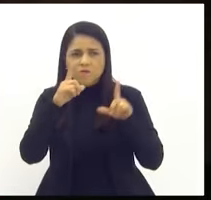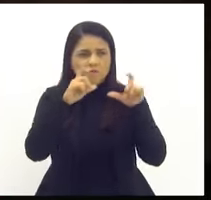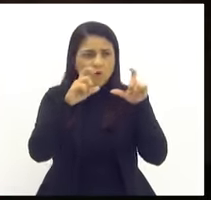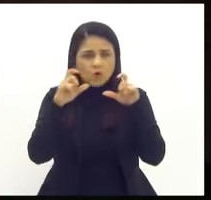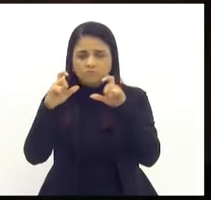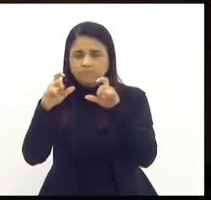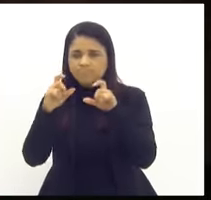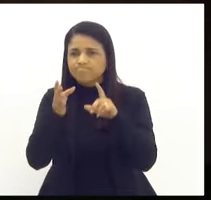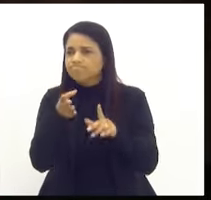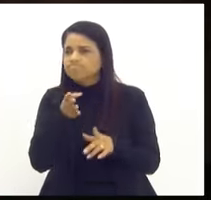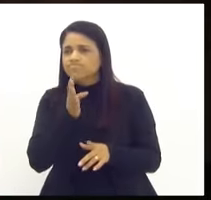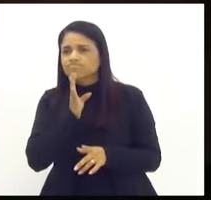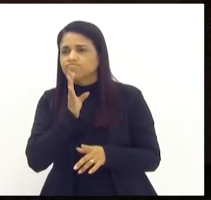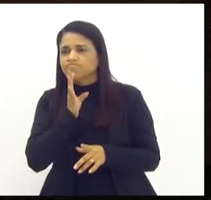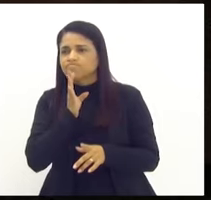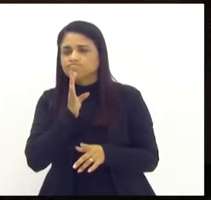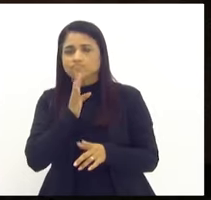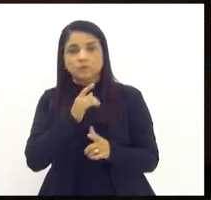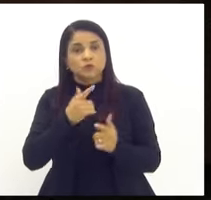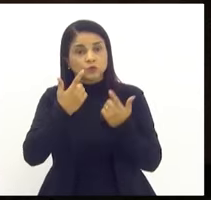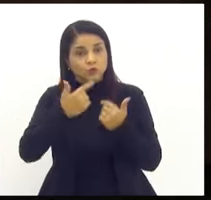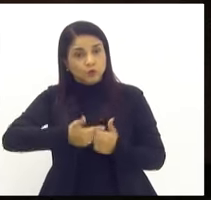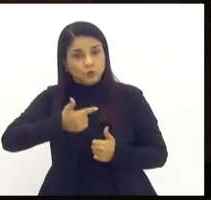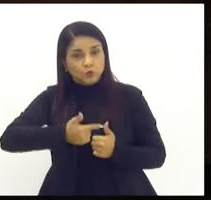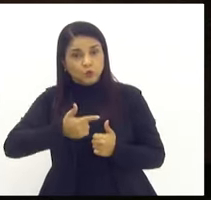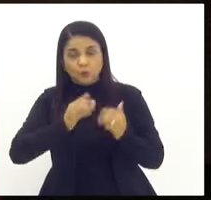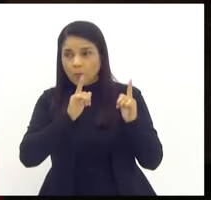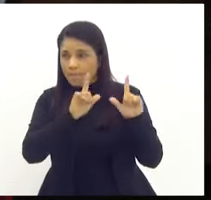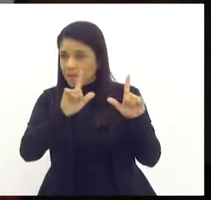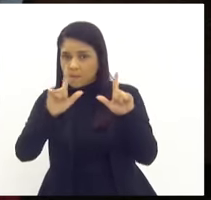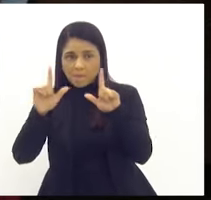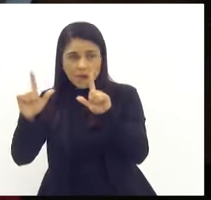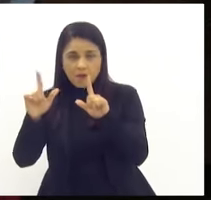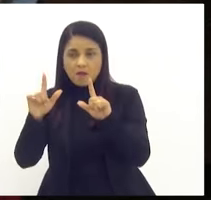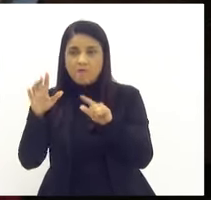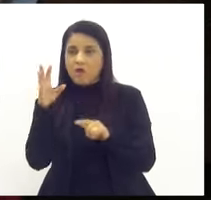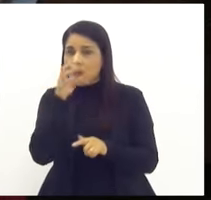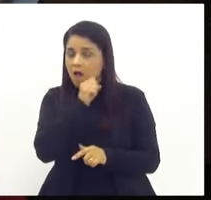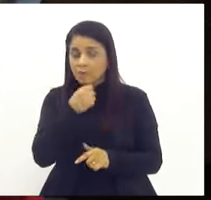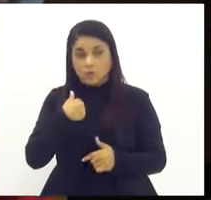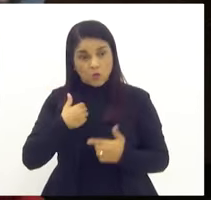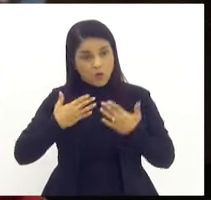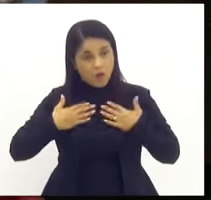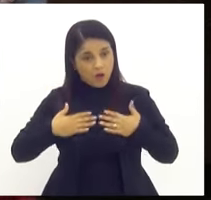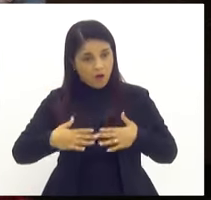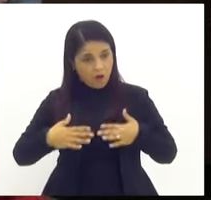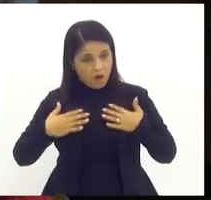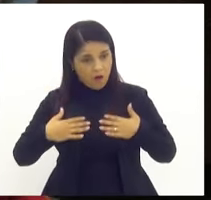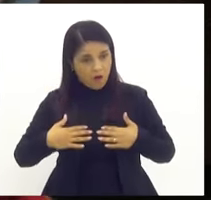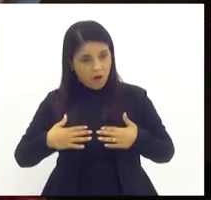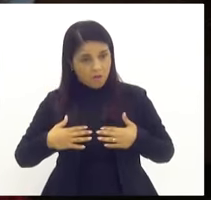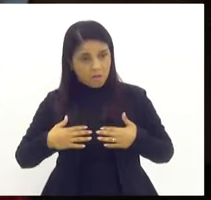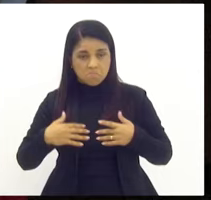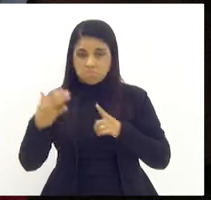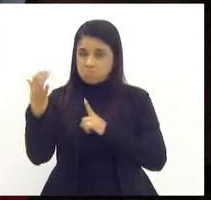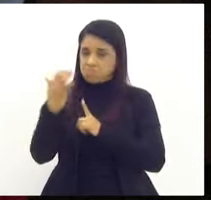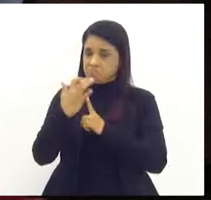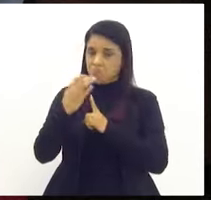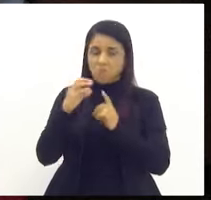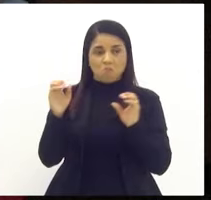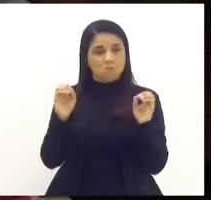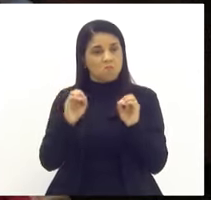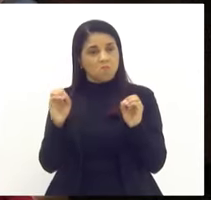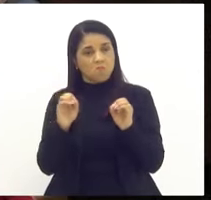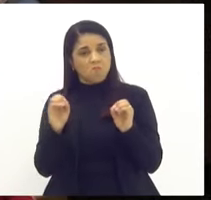identificar no segundo momento então foi muito rápido agora eu estava calma não estava sob pressão ou ou